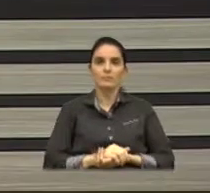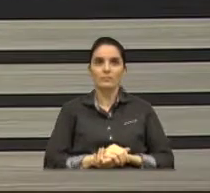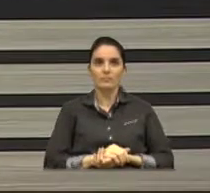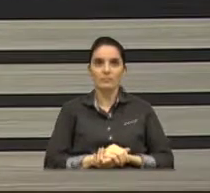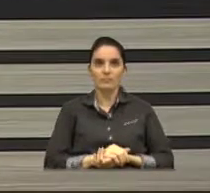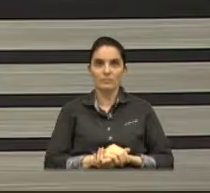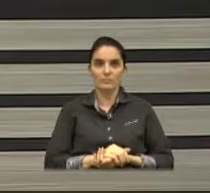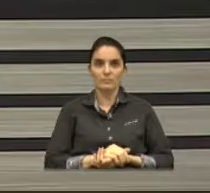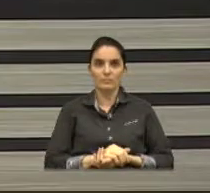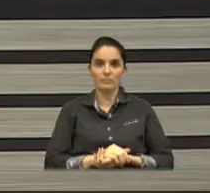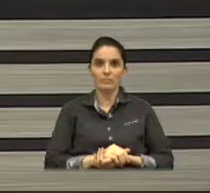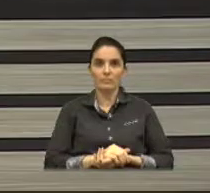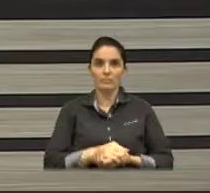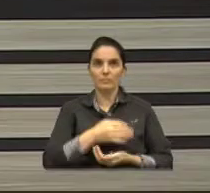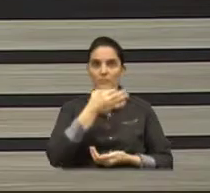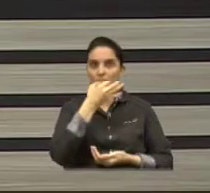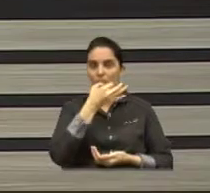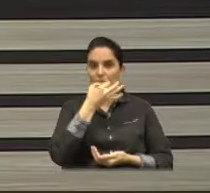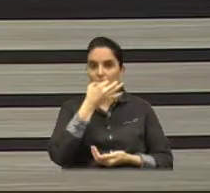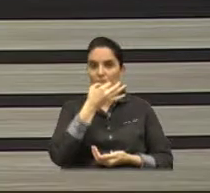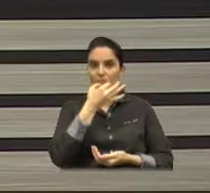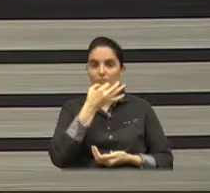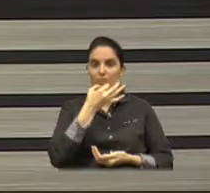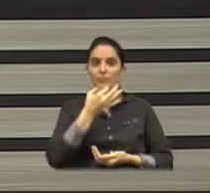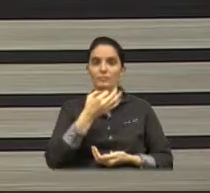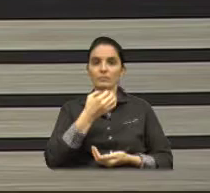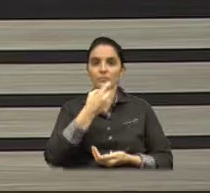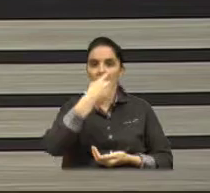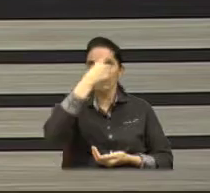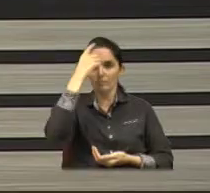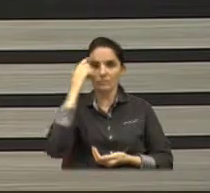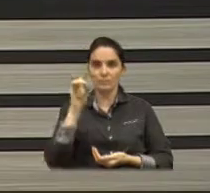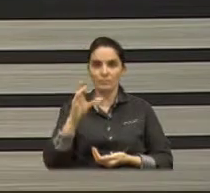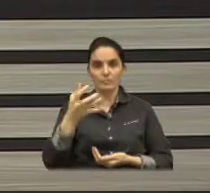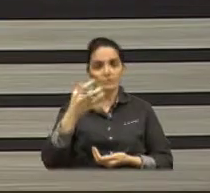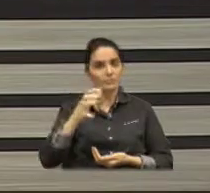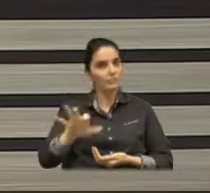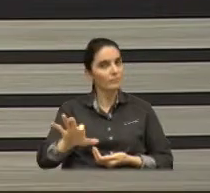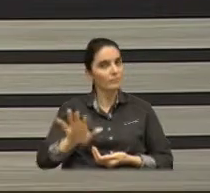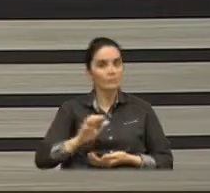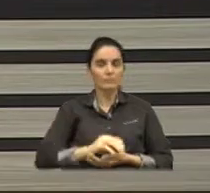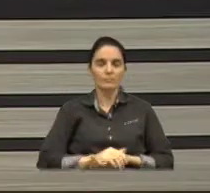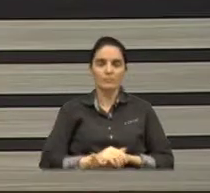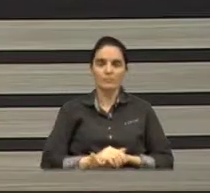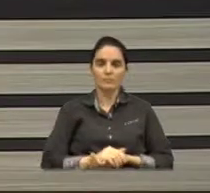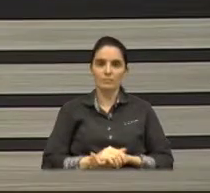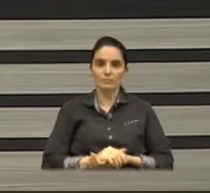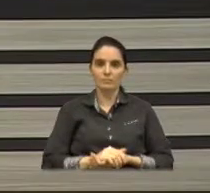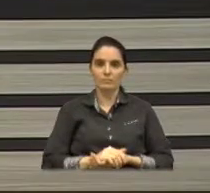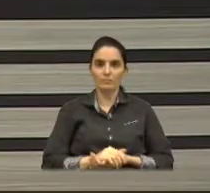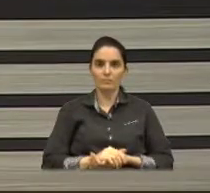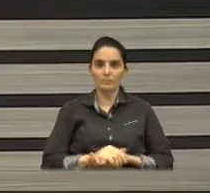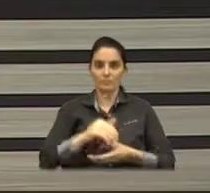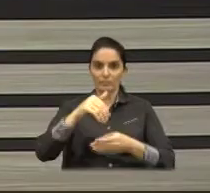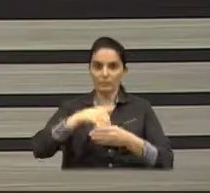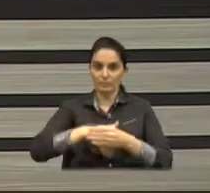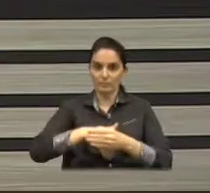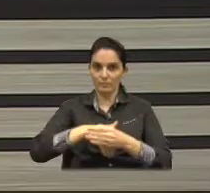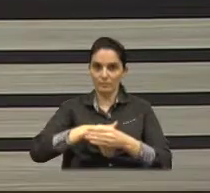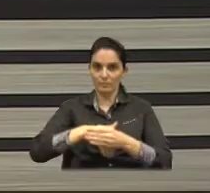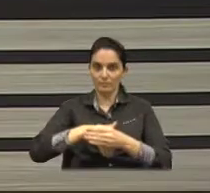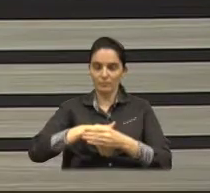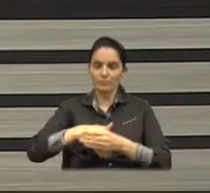para discutir o Wagner Barbosa. Dispenso. Está aí, vai a votação, a moção